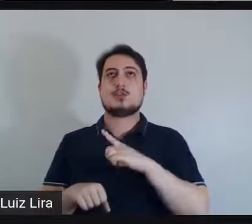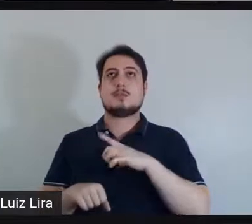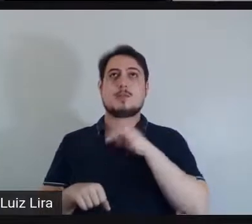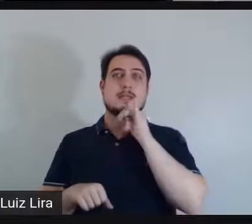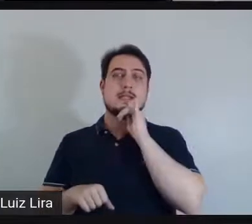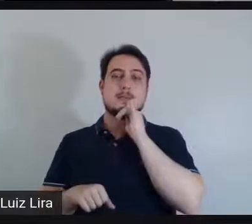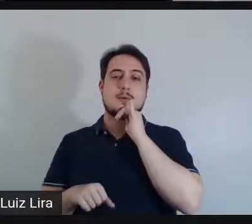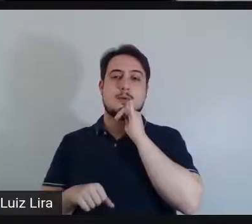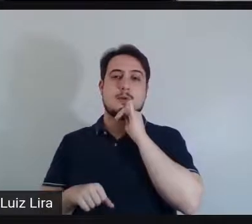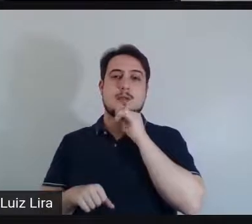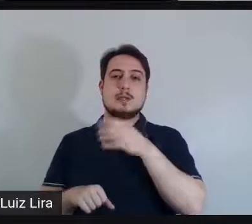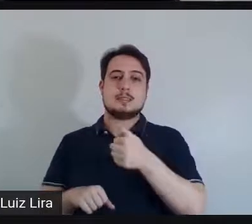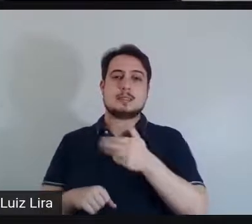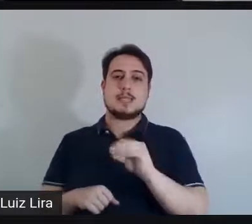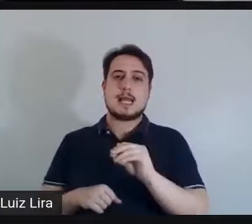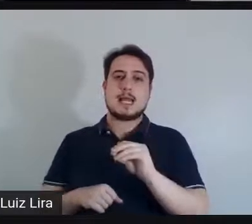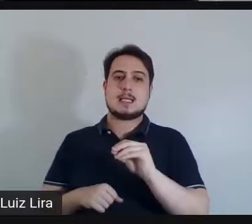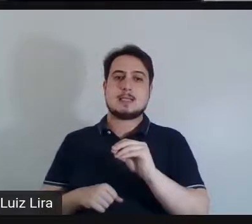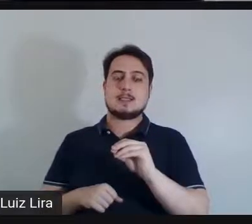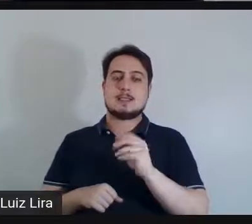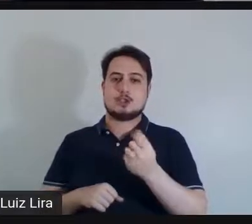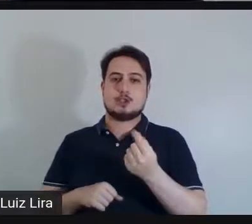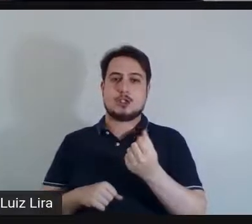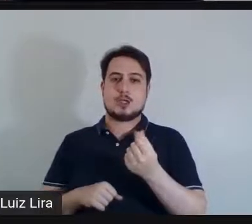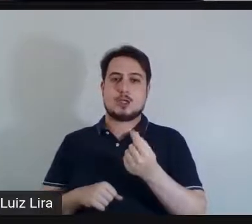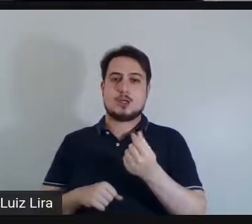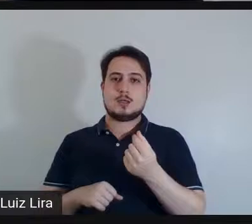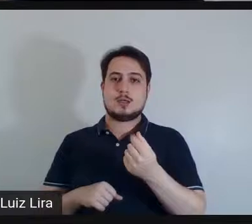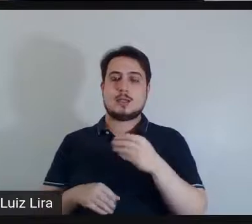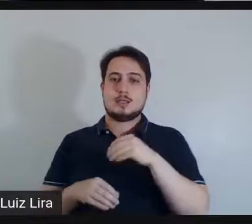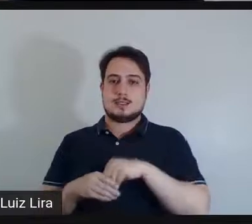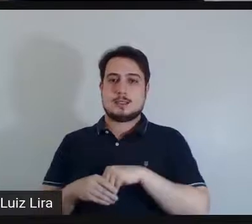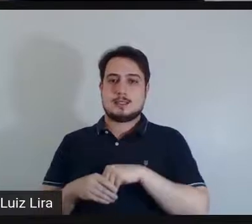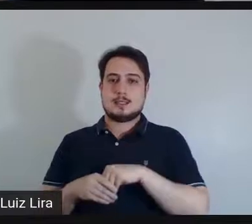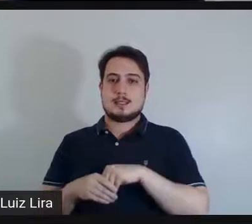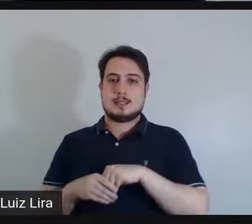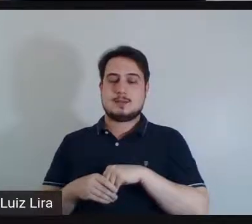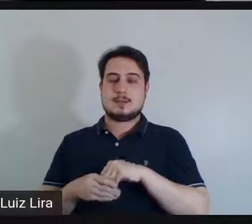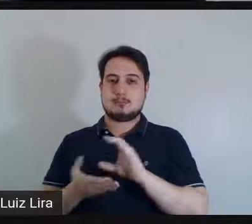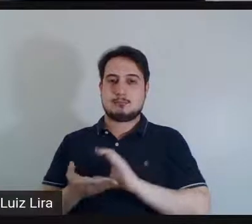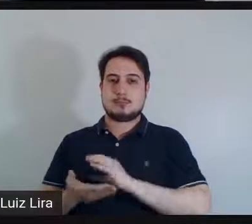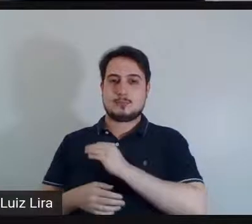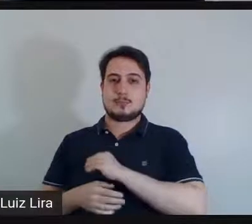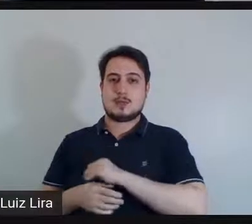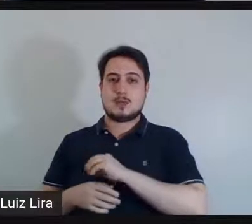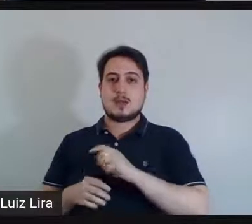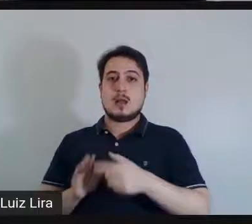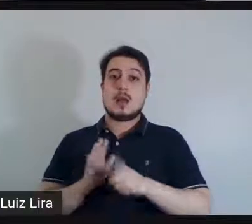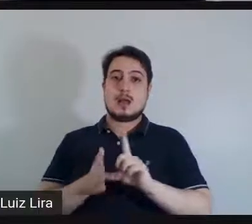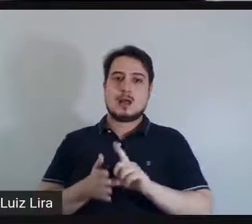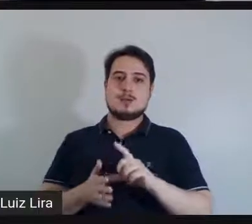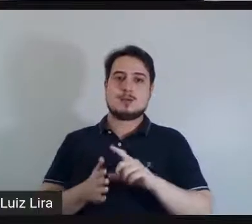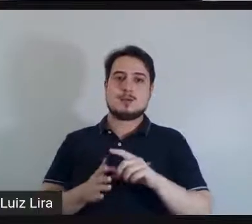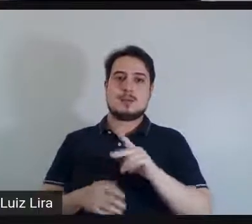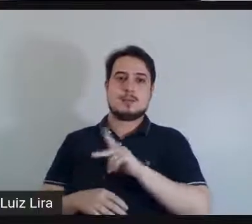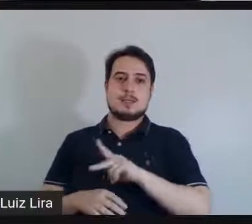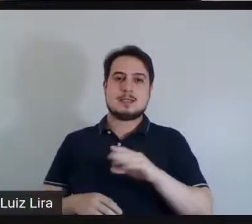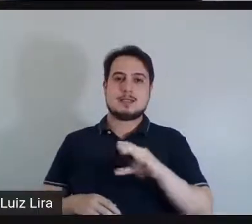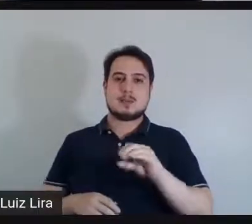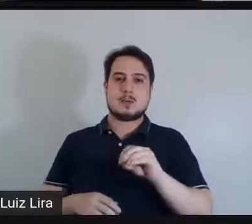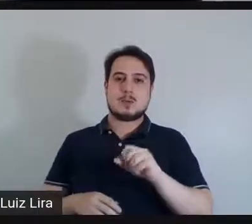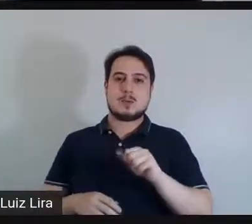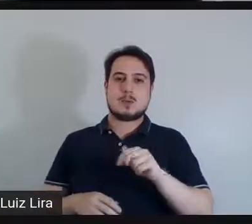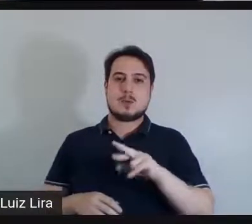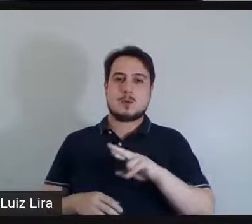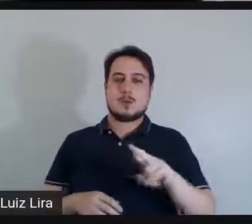exemplo, 10, né, em dinheiro, 10 na poupança de manhã ou no investimento, antes do colo, e no final do dia você tinha